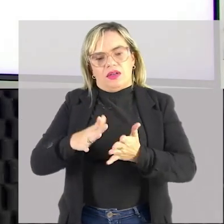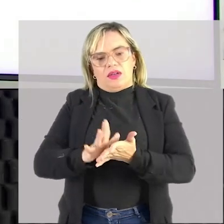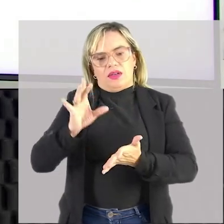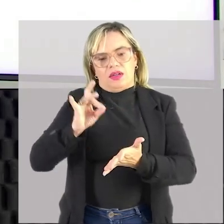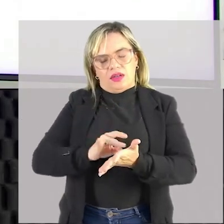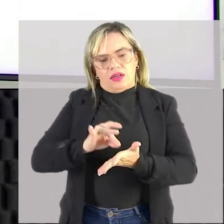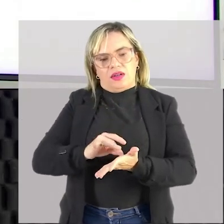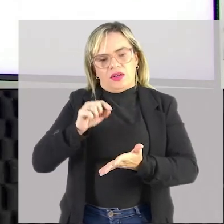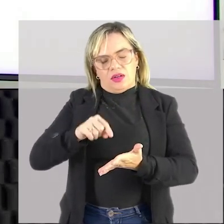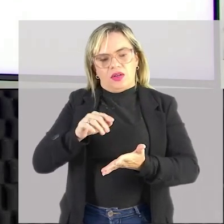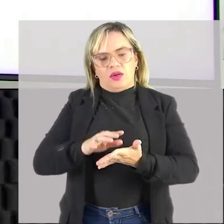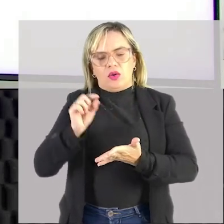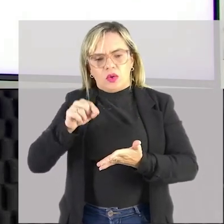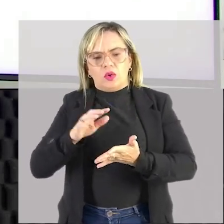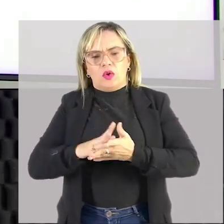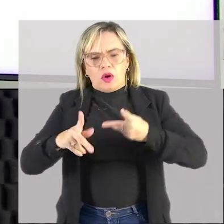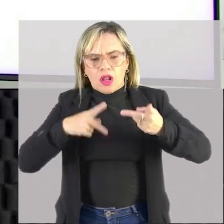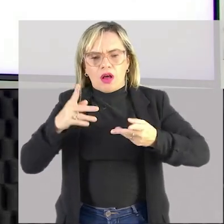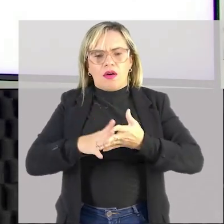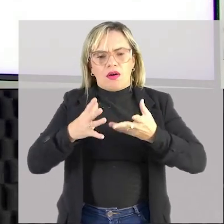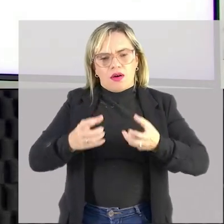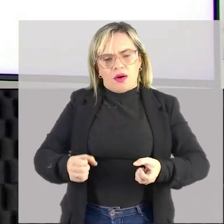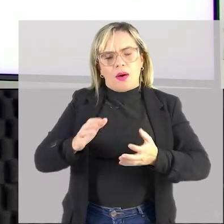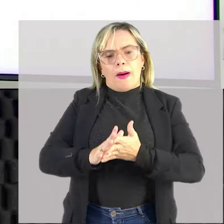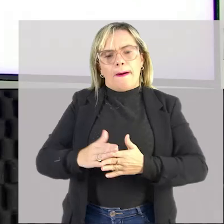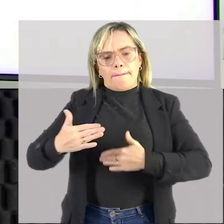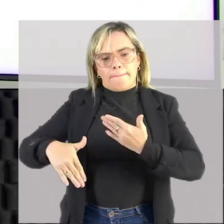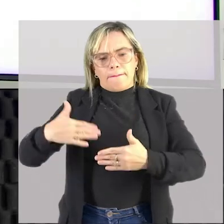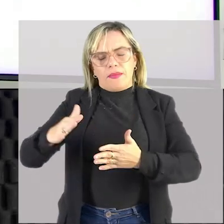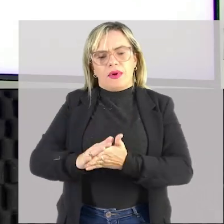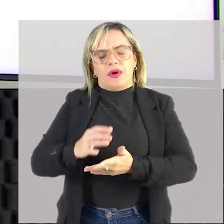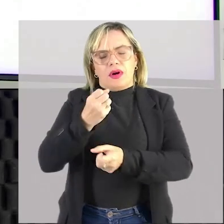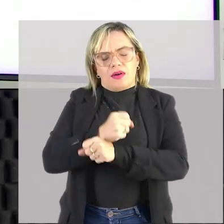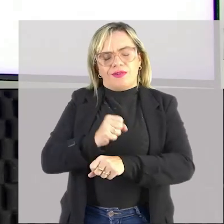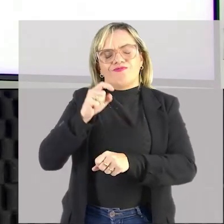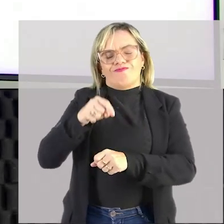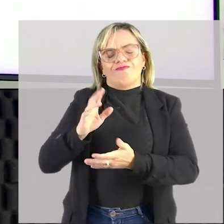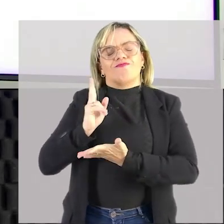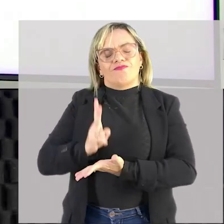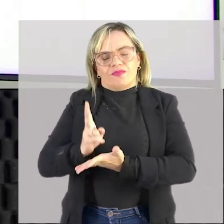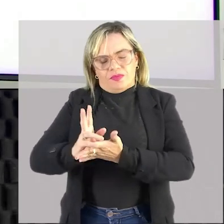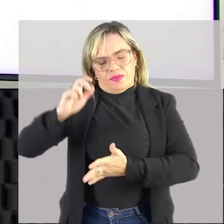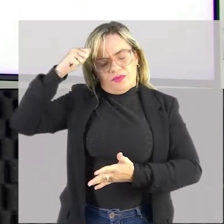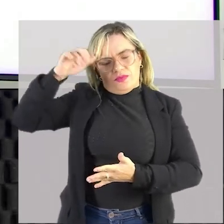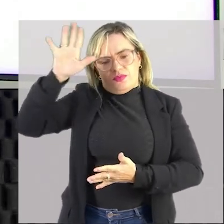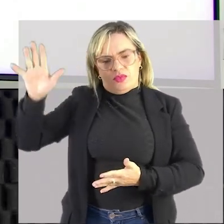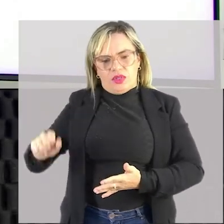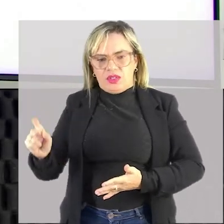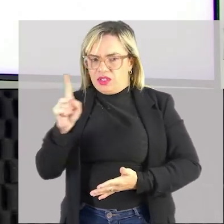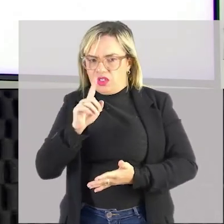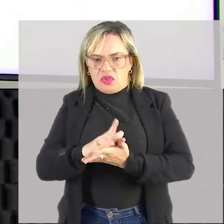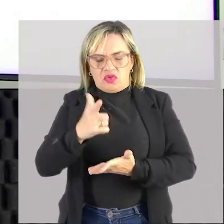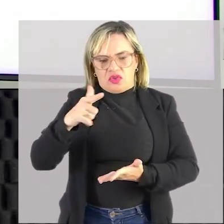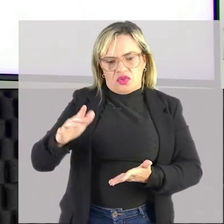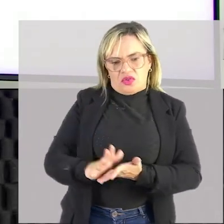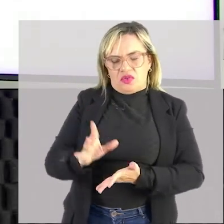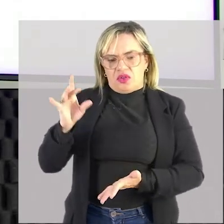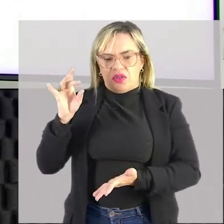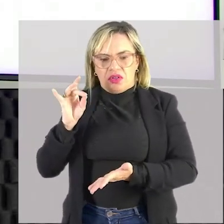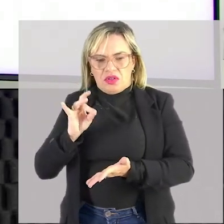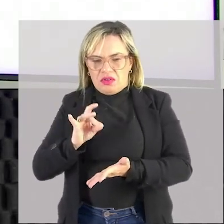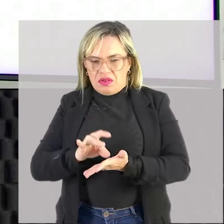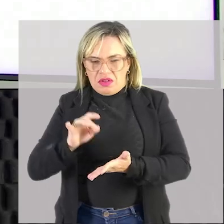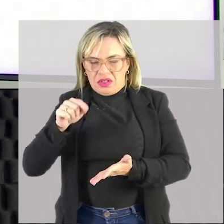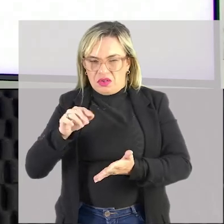assinava embaixo o processo de escravização dos africanos. Então, eles não eram tidos, de fato, enquanto pessoas, mas sim enquanto